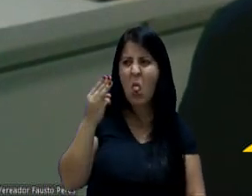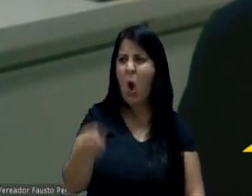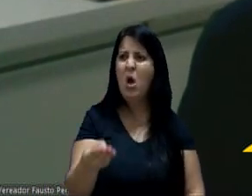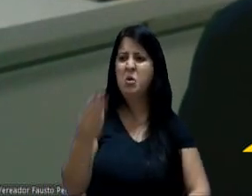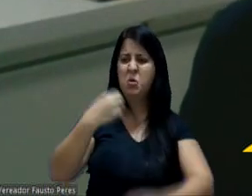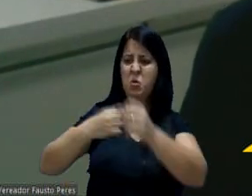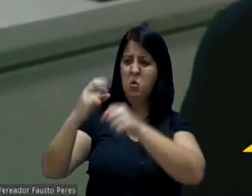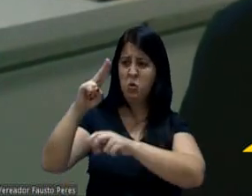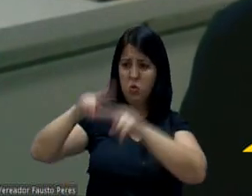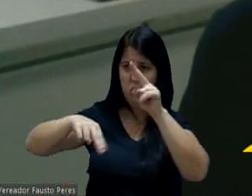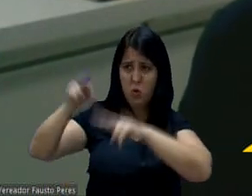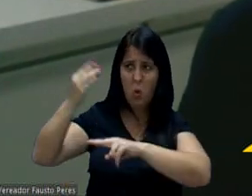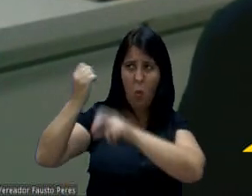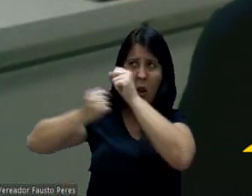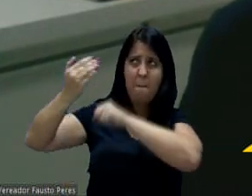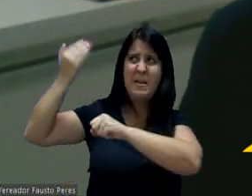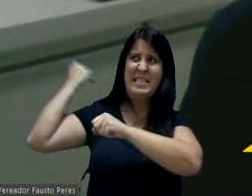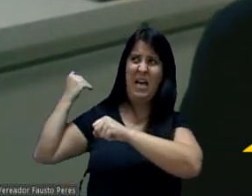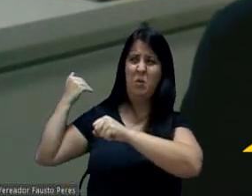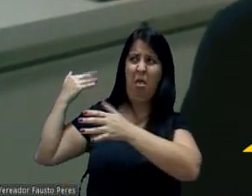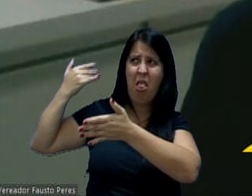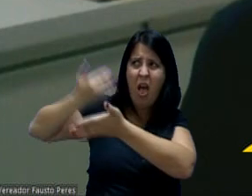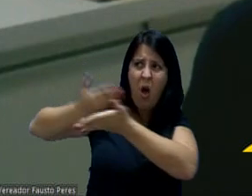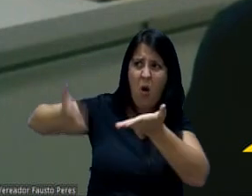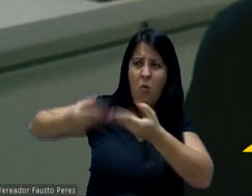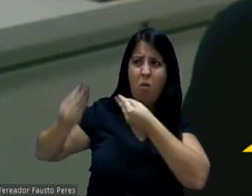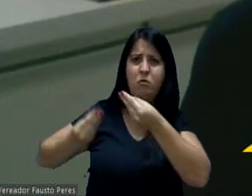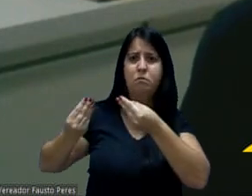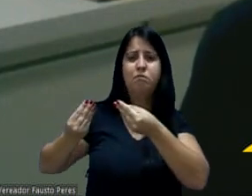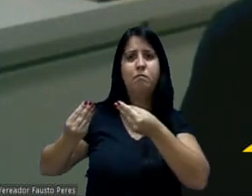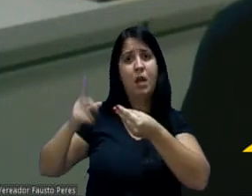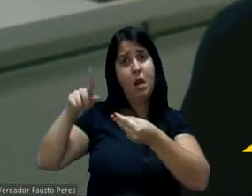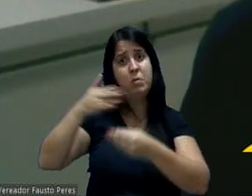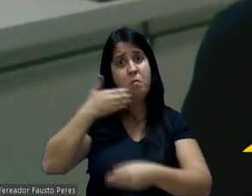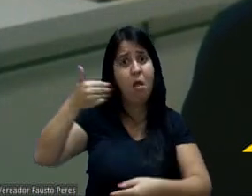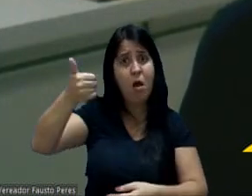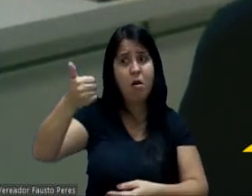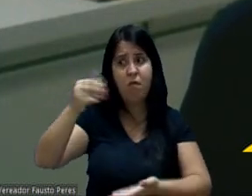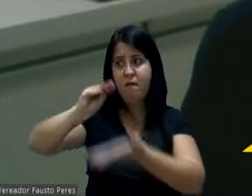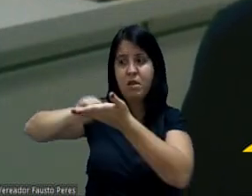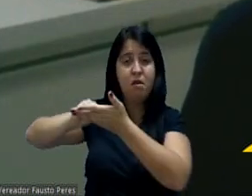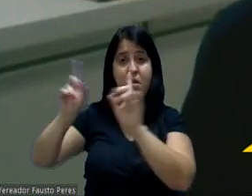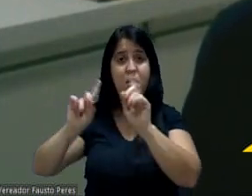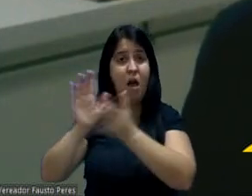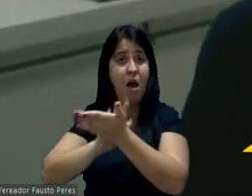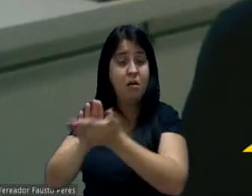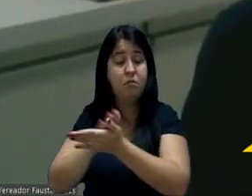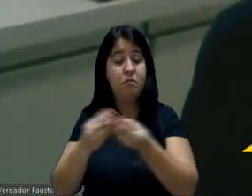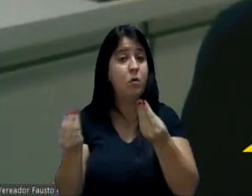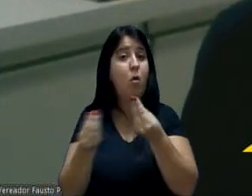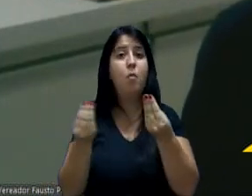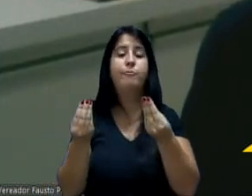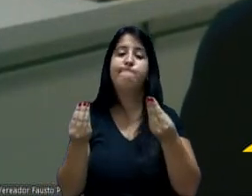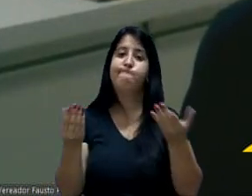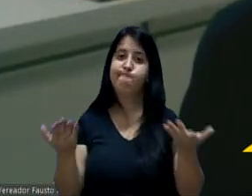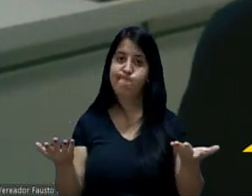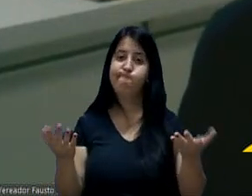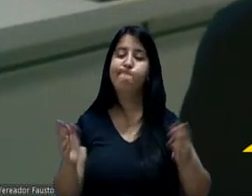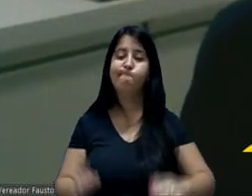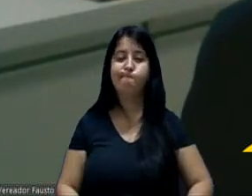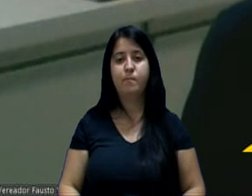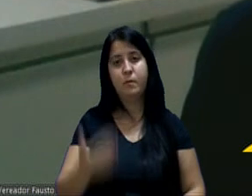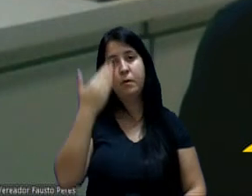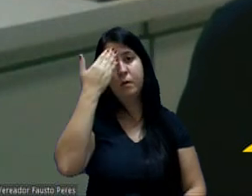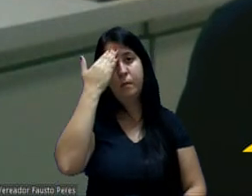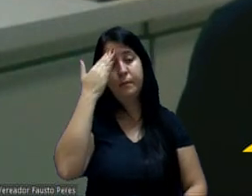do ano passado para cá, era para ter um atendimento melhor, era para não estar faltando medicamento para atender a população aí, entendeu? Então,